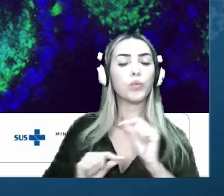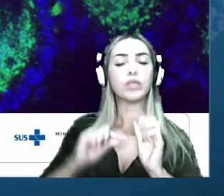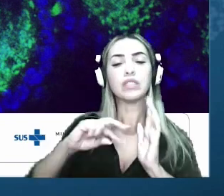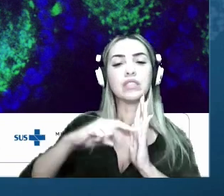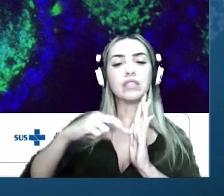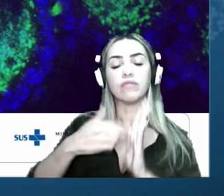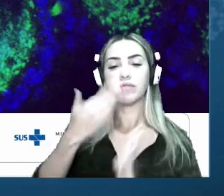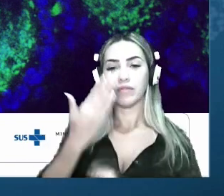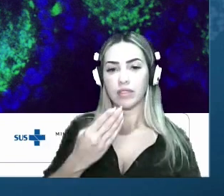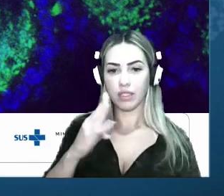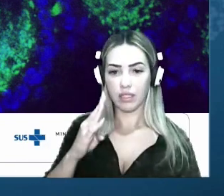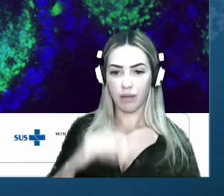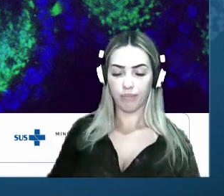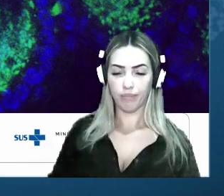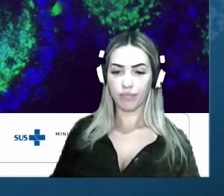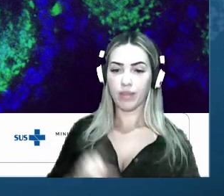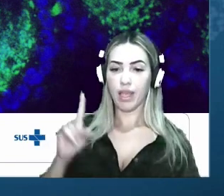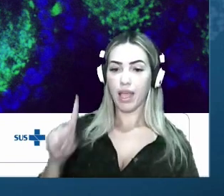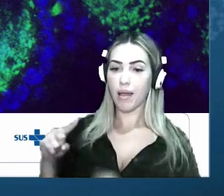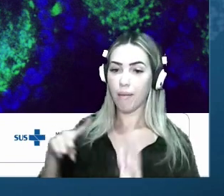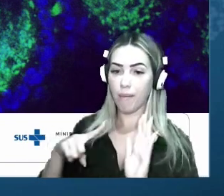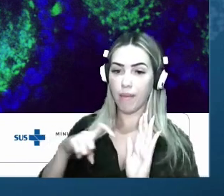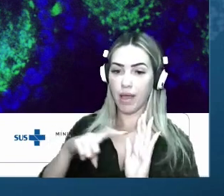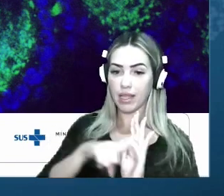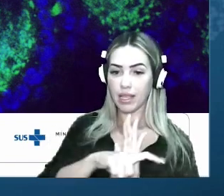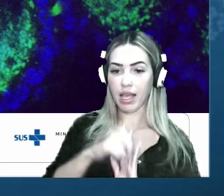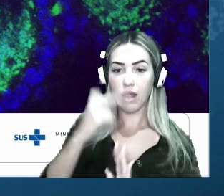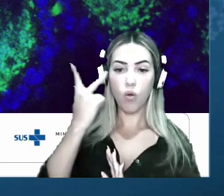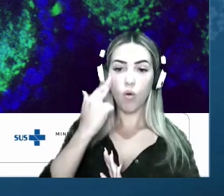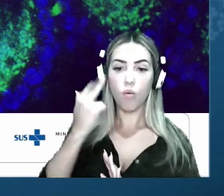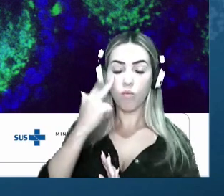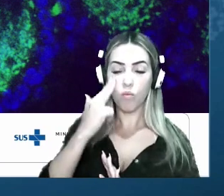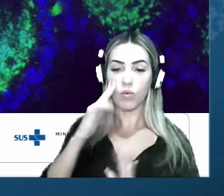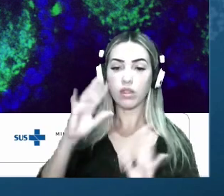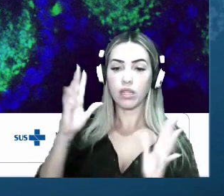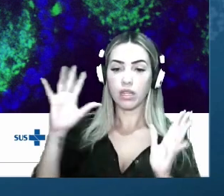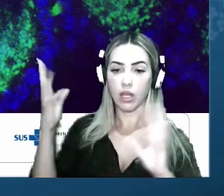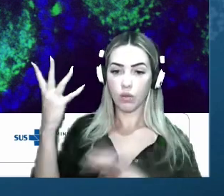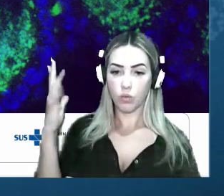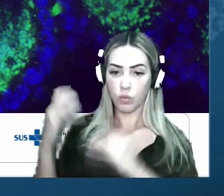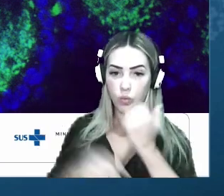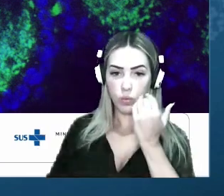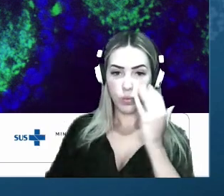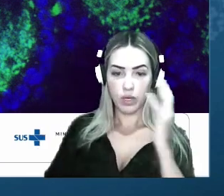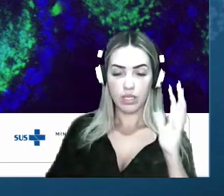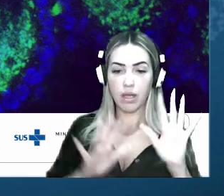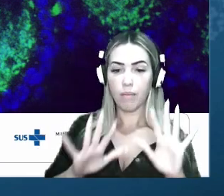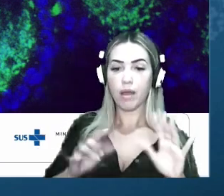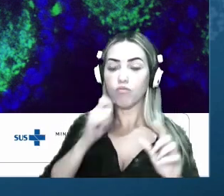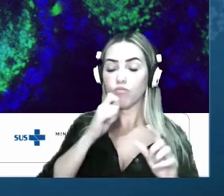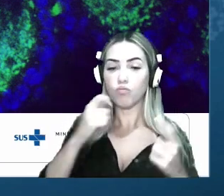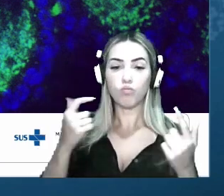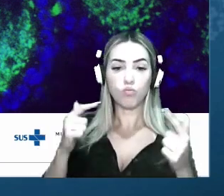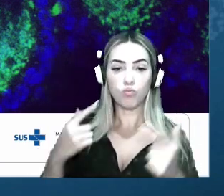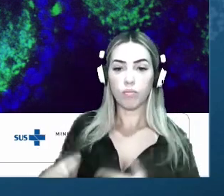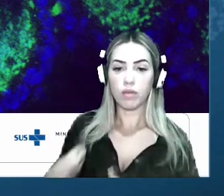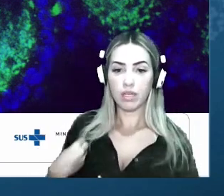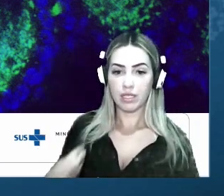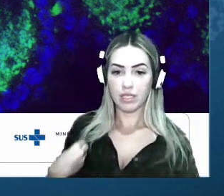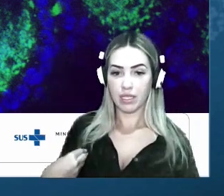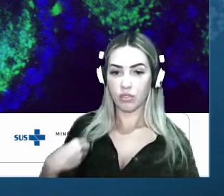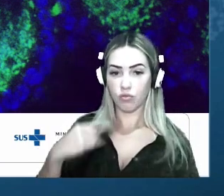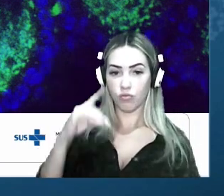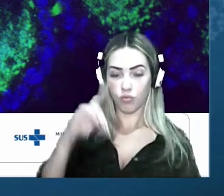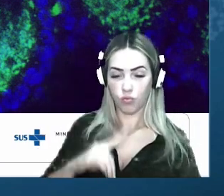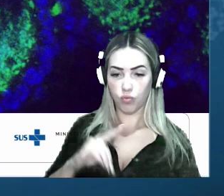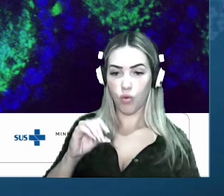uma bactéria comum na natureza, mas ela não estava presente no Aedes aegypti. E quando ela está